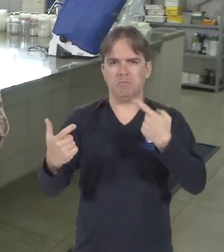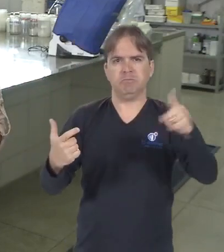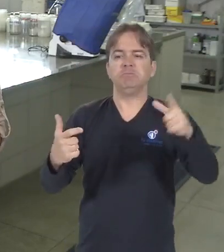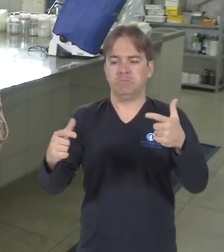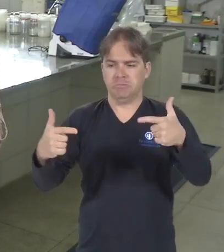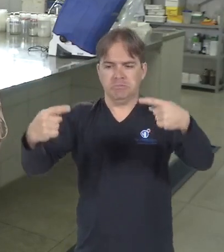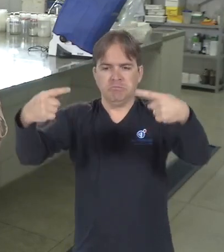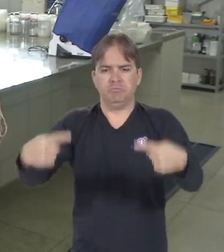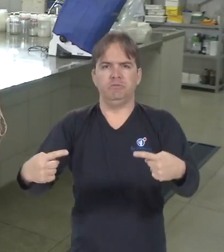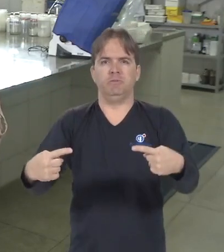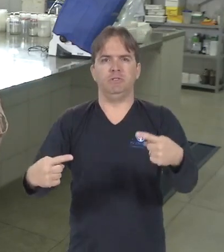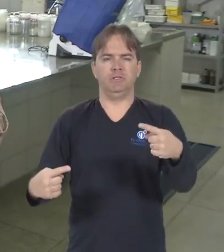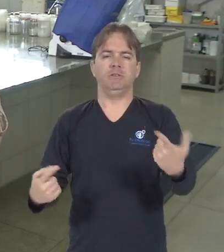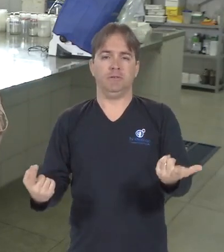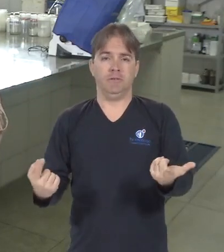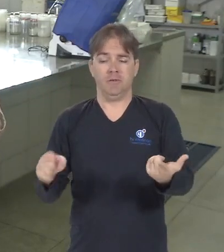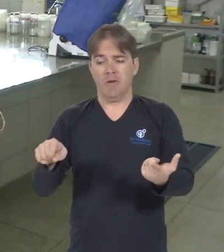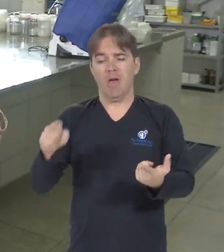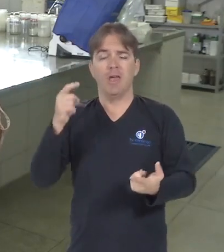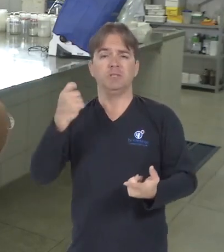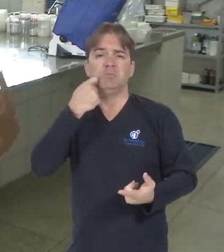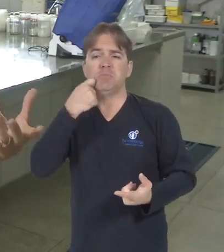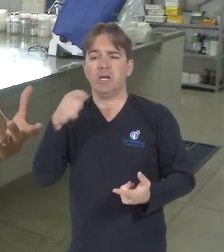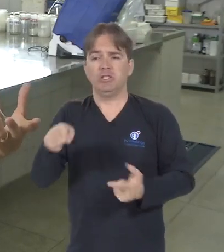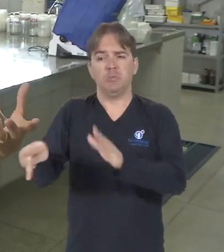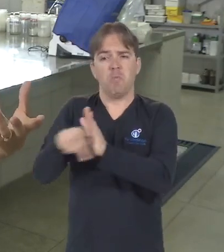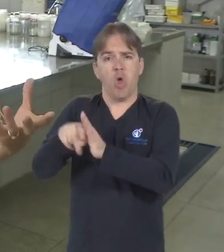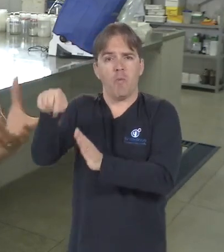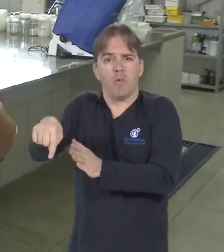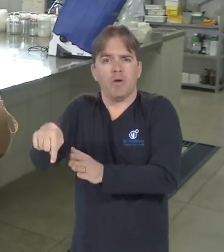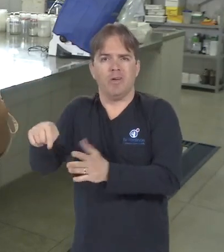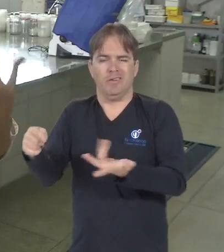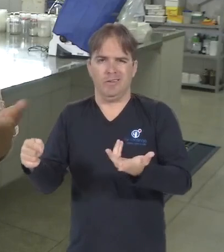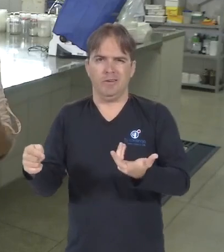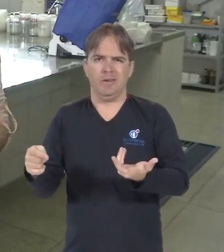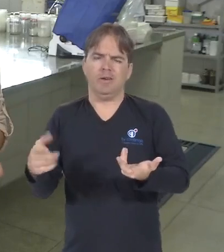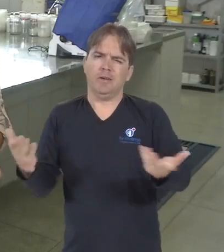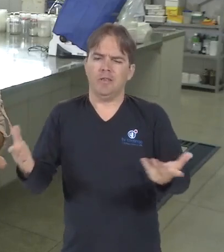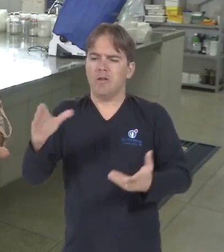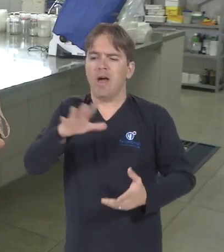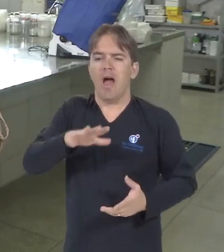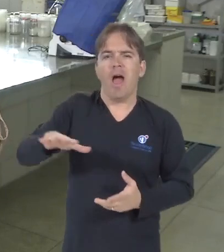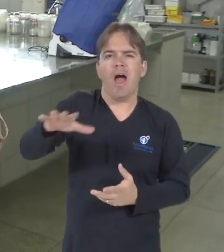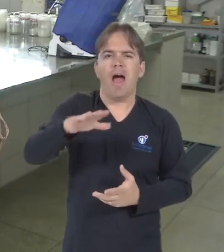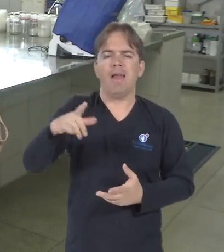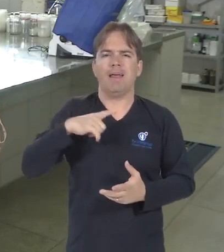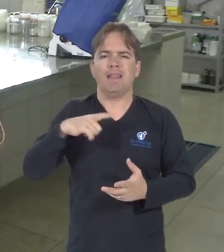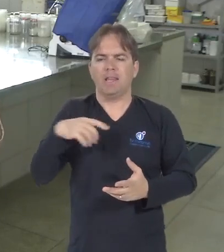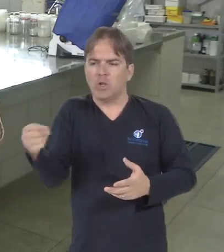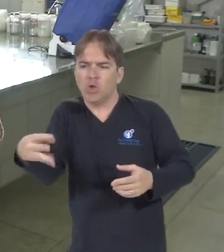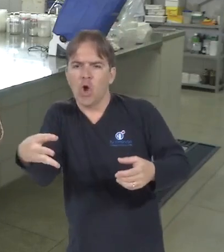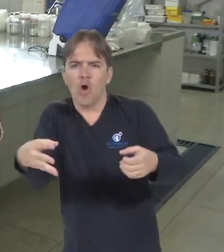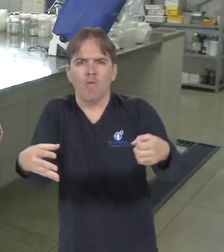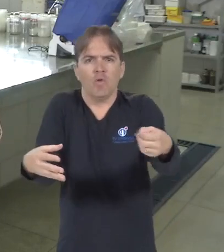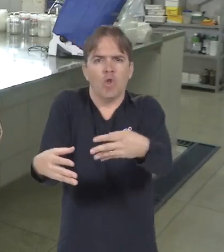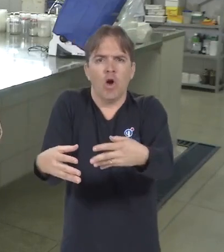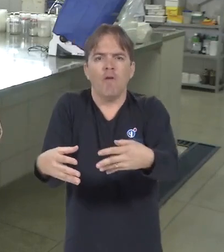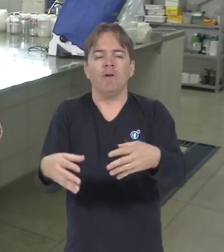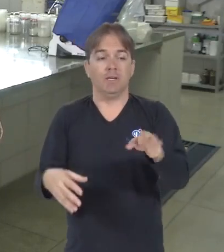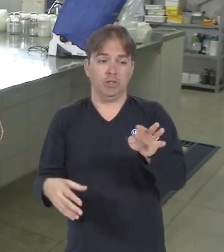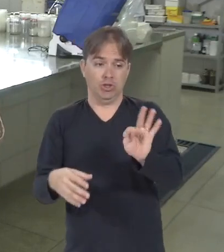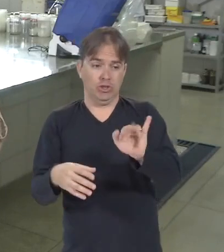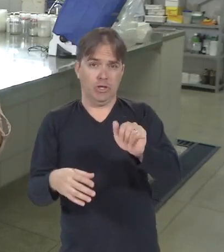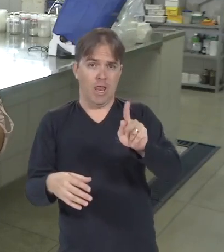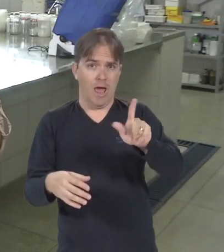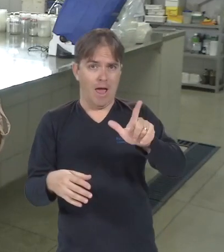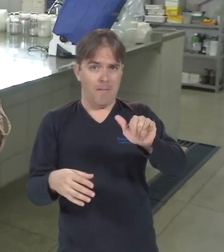com as espécies nativas. Então, em áreas, no estabelecimento de novas áreas e em ocorrendo a presença da